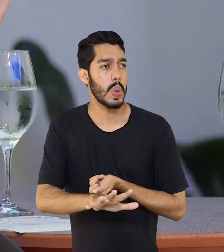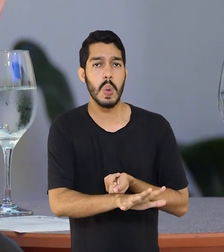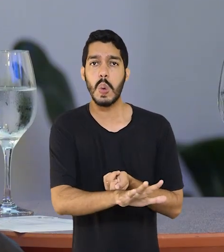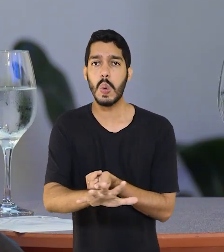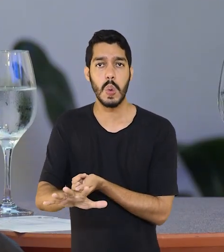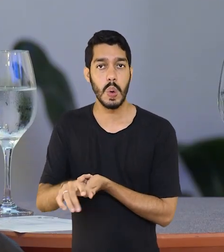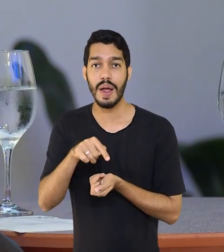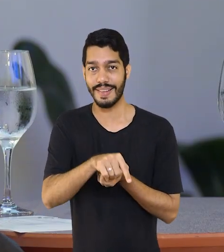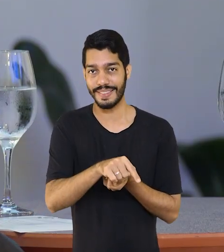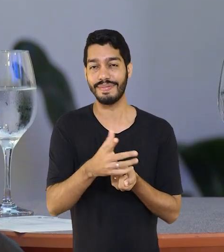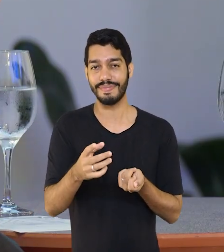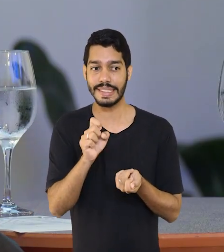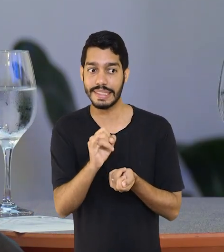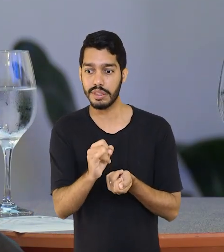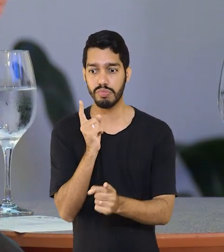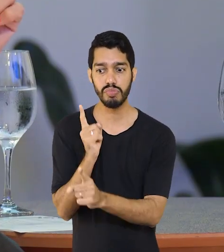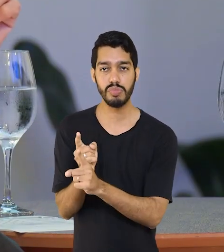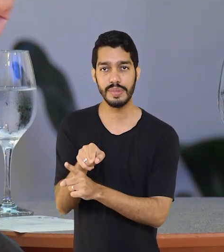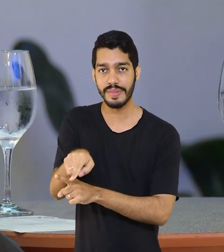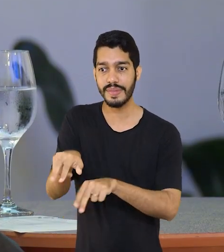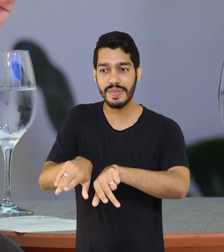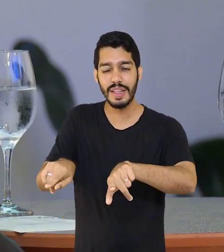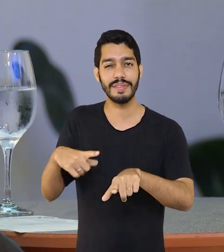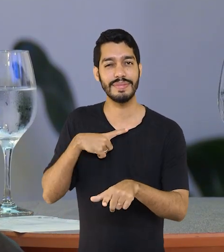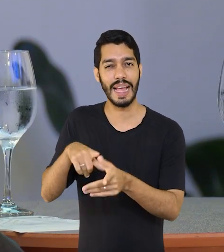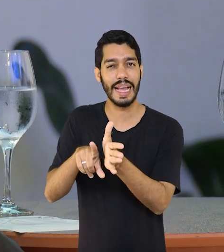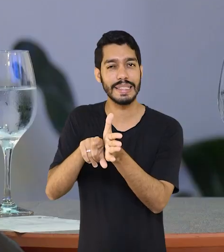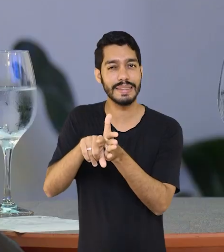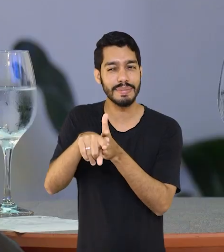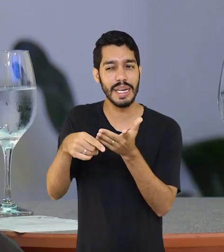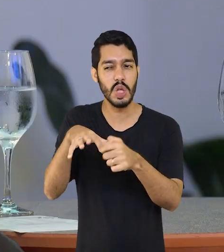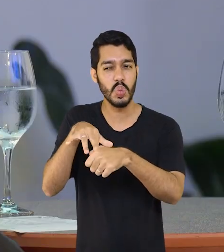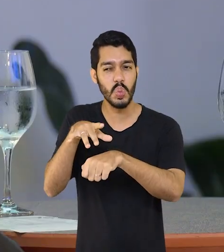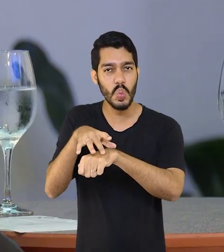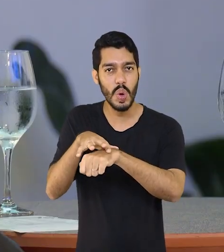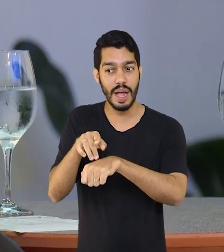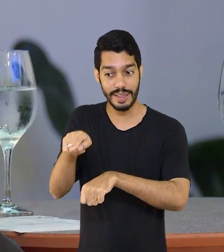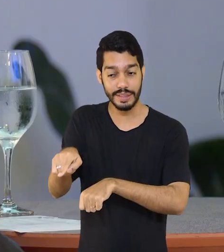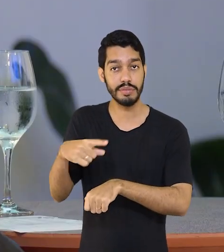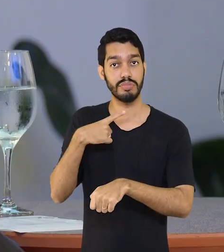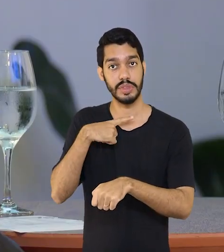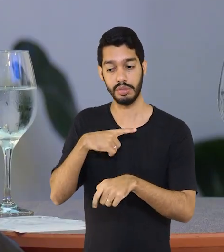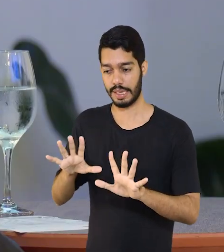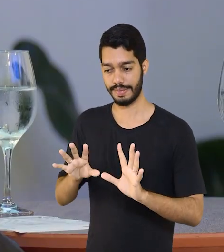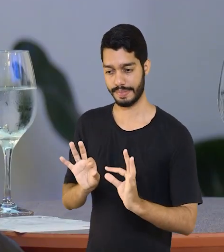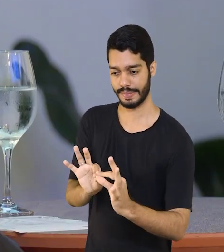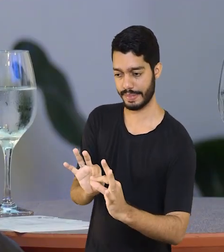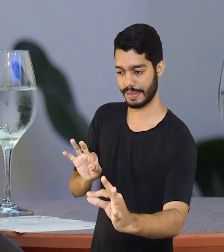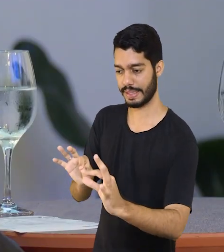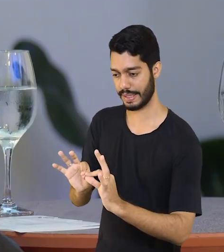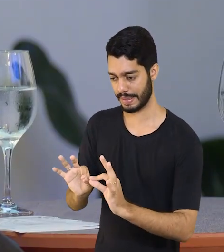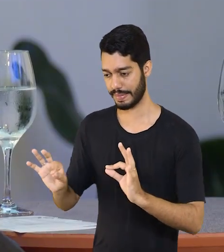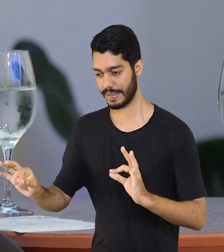uma determinada área que está com alguma questão de doença ou algo assim, você isola só